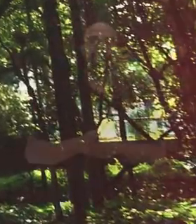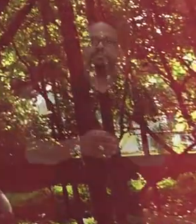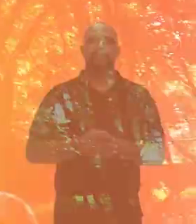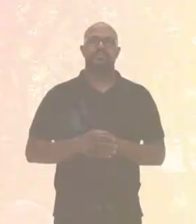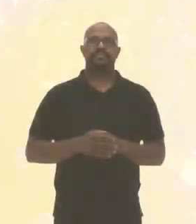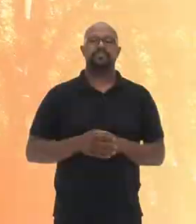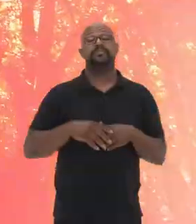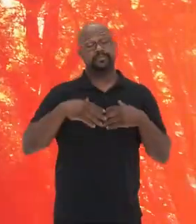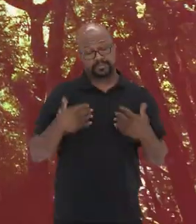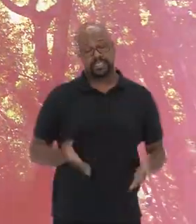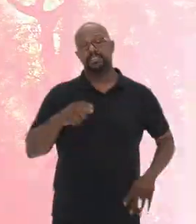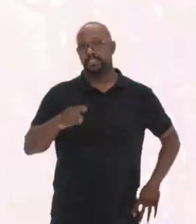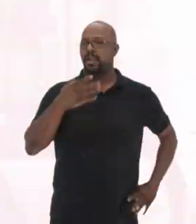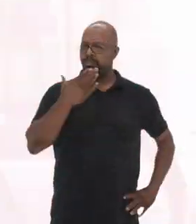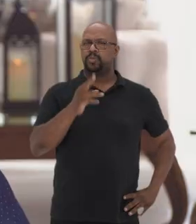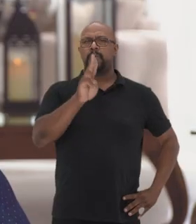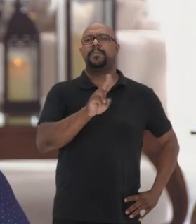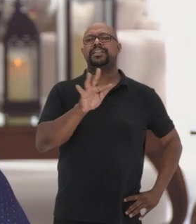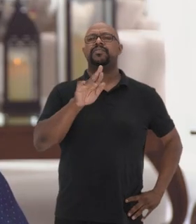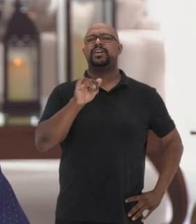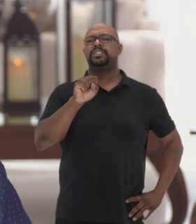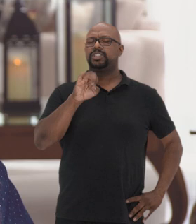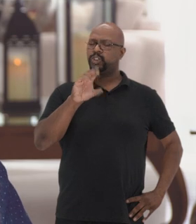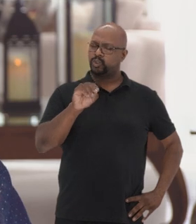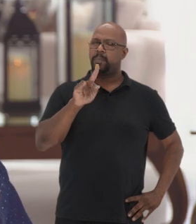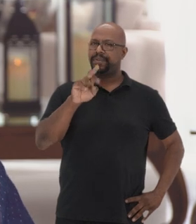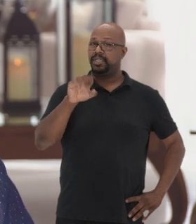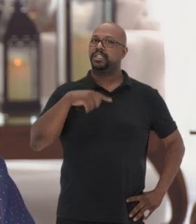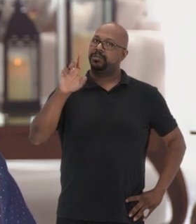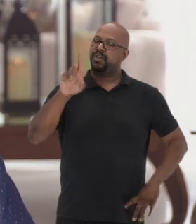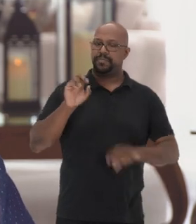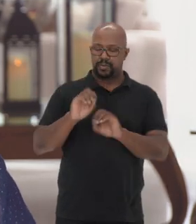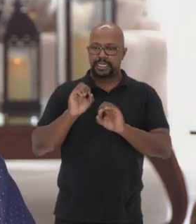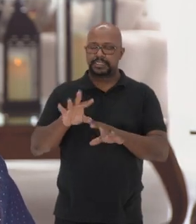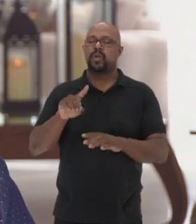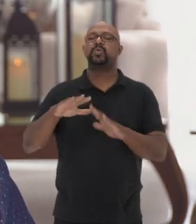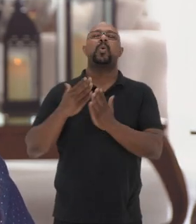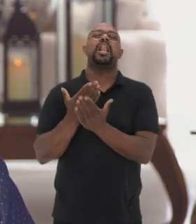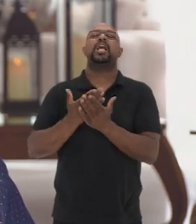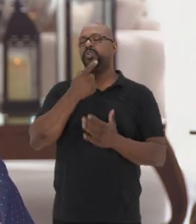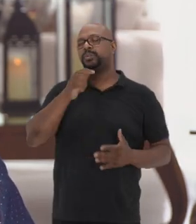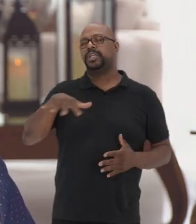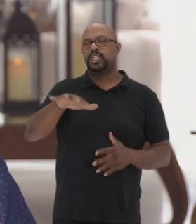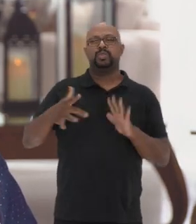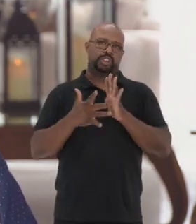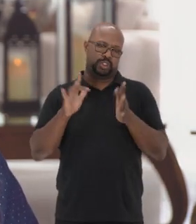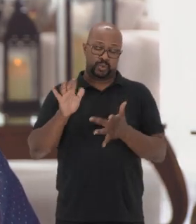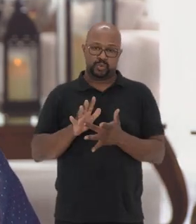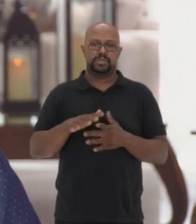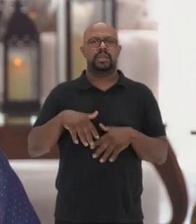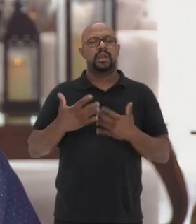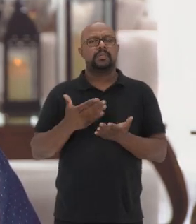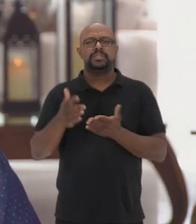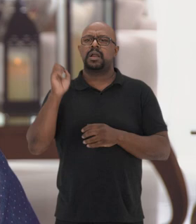desde então a pedido do Padre Francisco Pires o responsável pela educação do Colégio dos meninos de Jesus começaram a